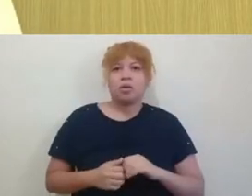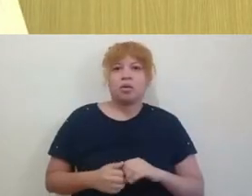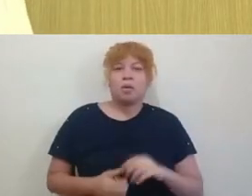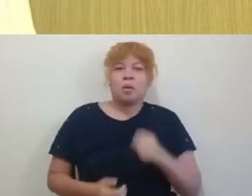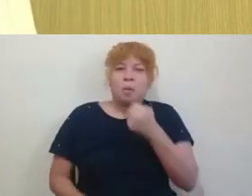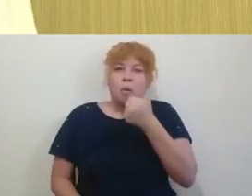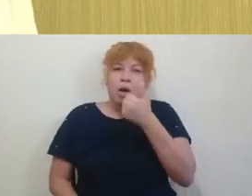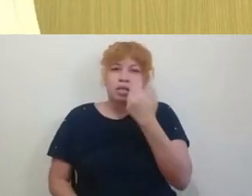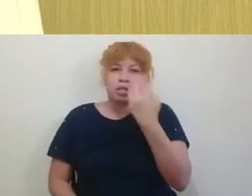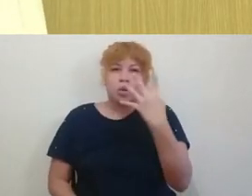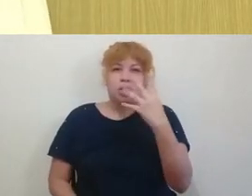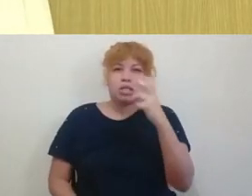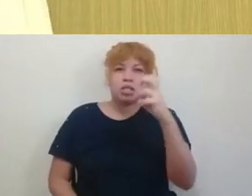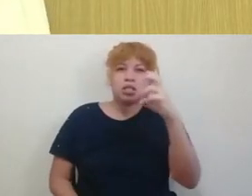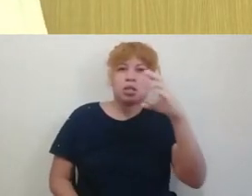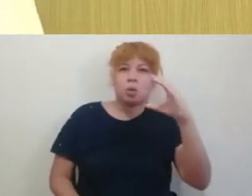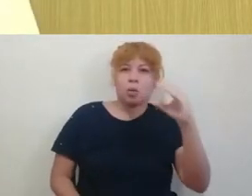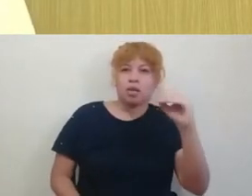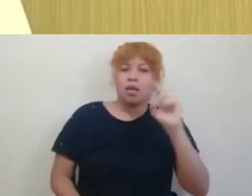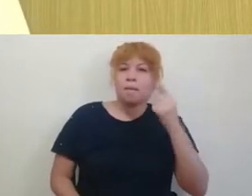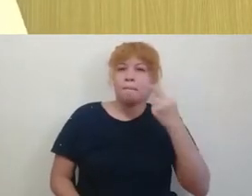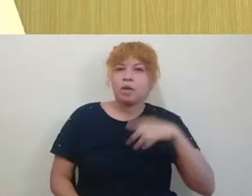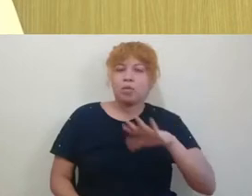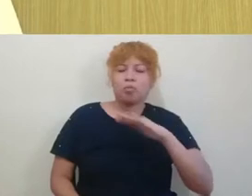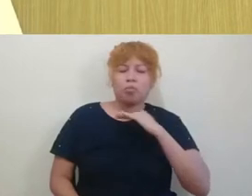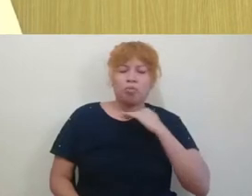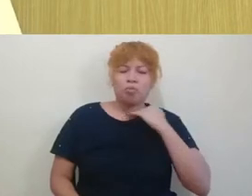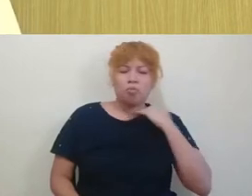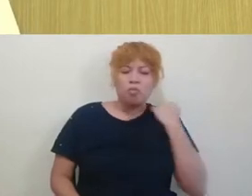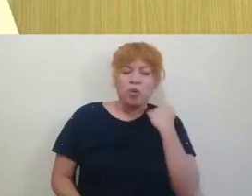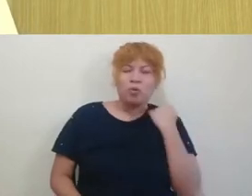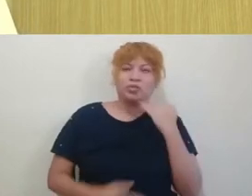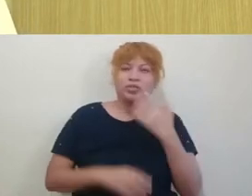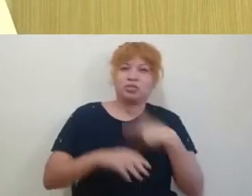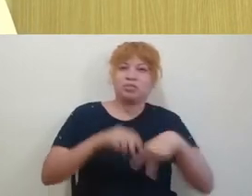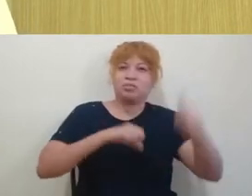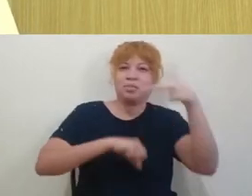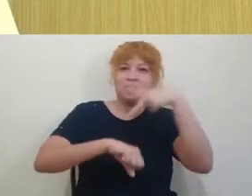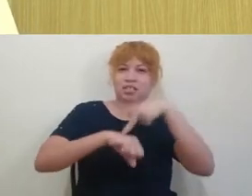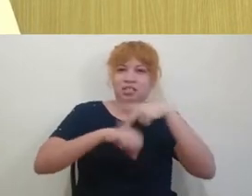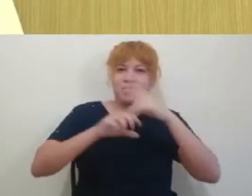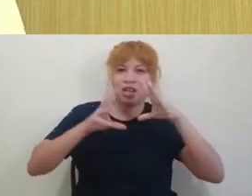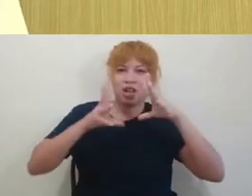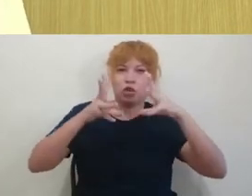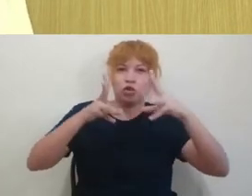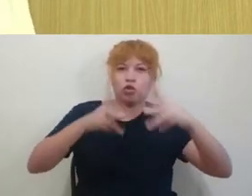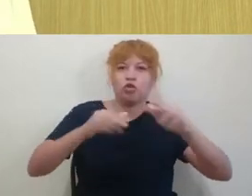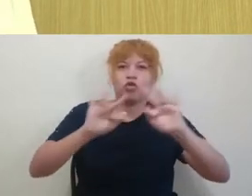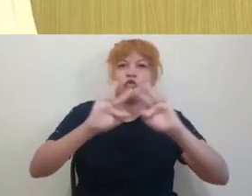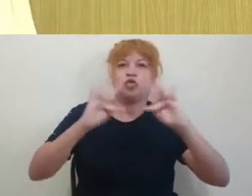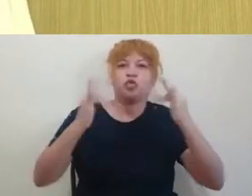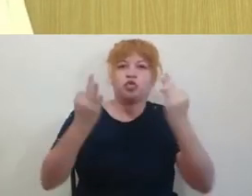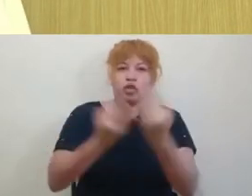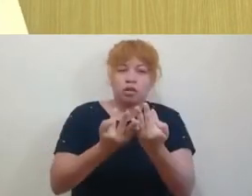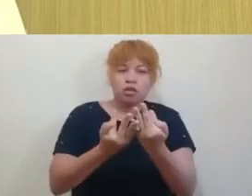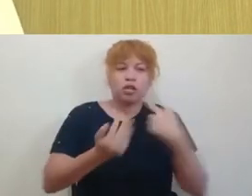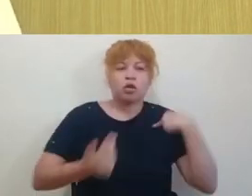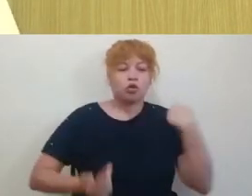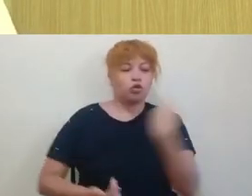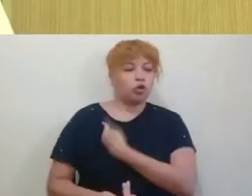estava acompanhando o chat, e chats nessas lives, nessas